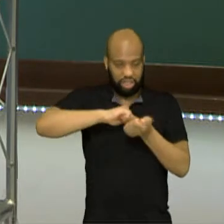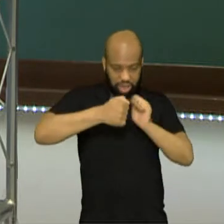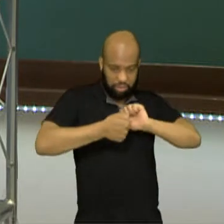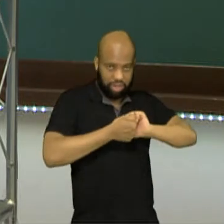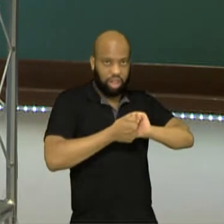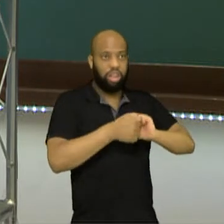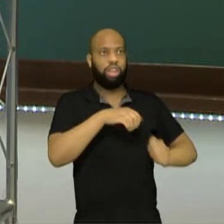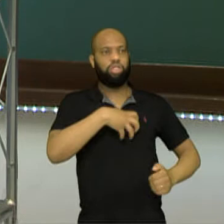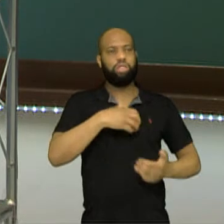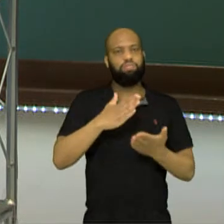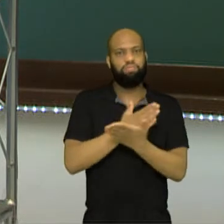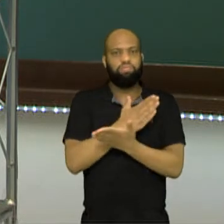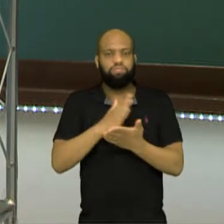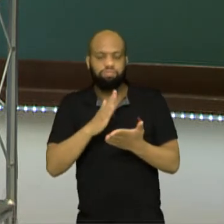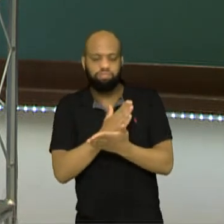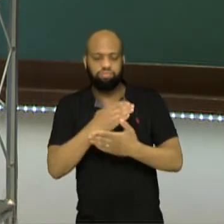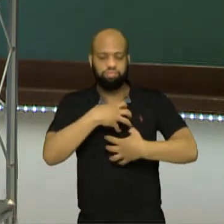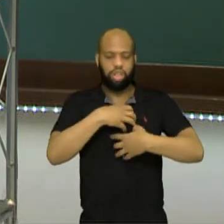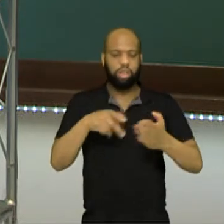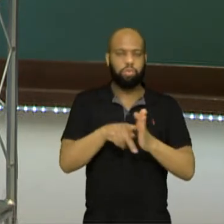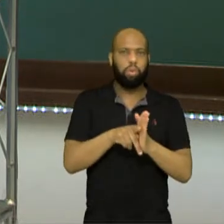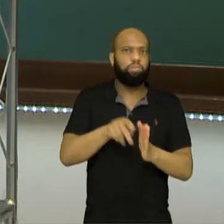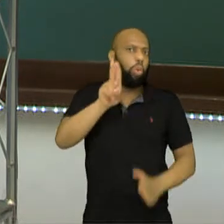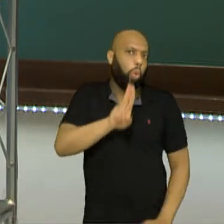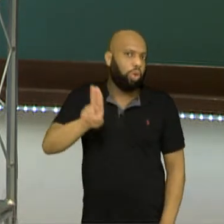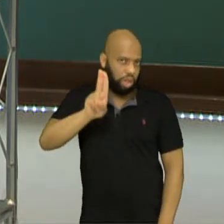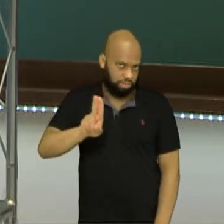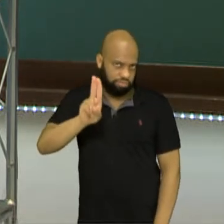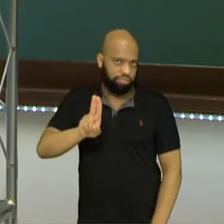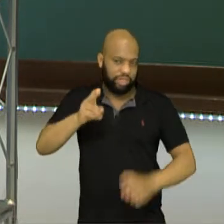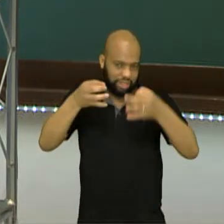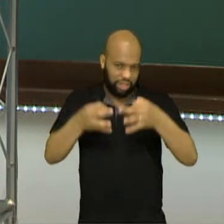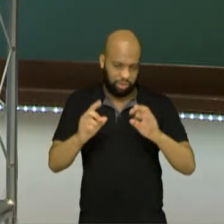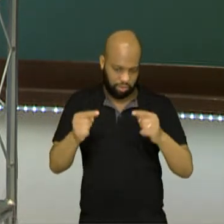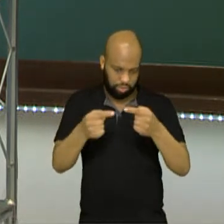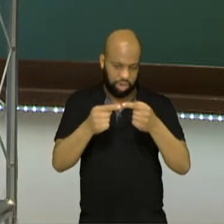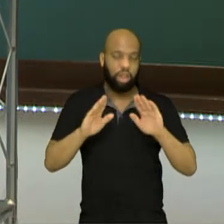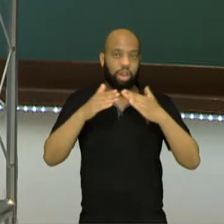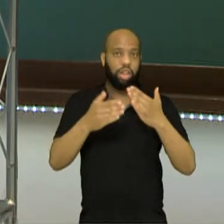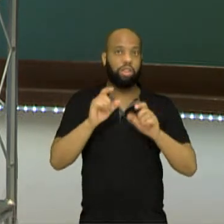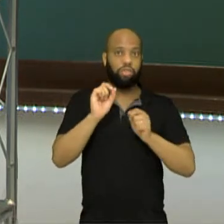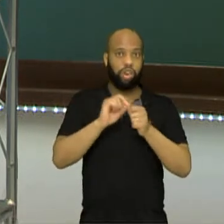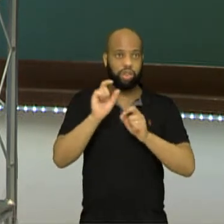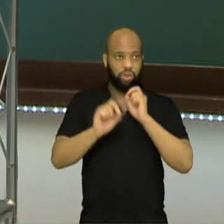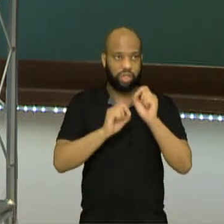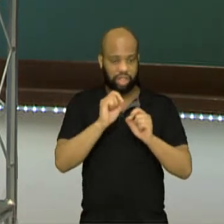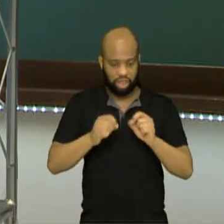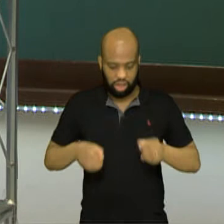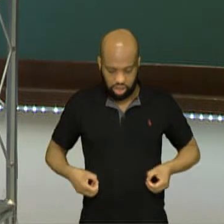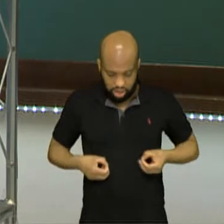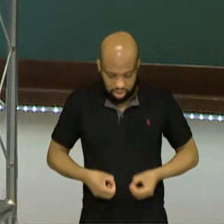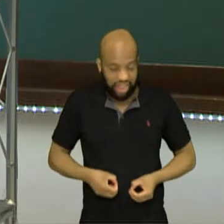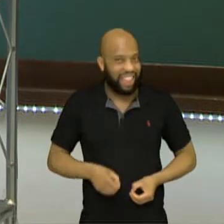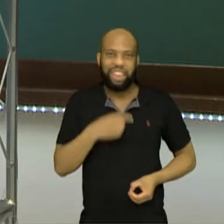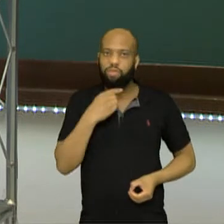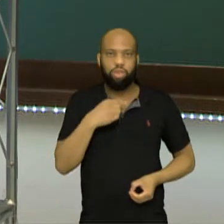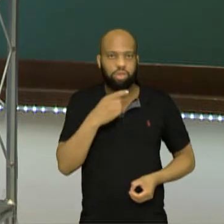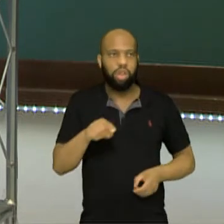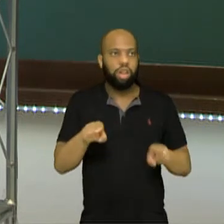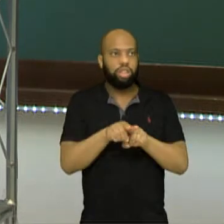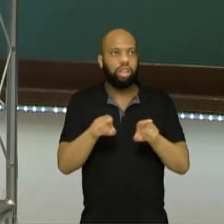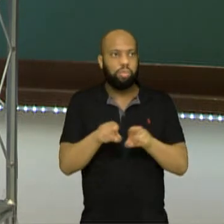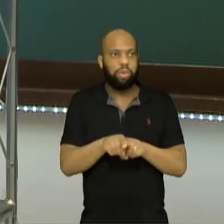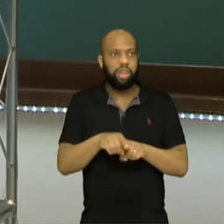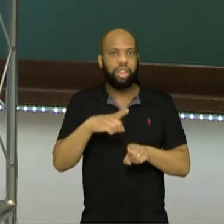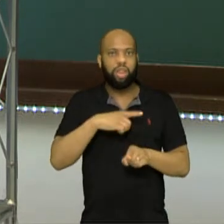né, de aplicação. Né? Então, eles impedem a liberação dos óvulos ou mantêm a densidade do muco